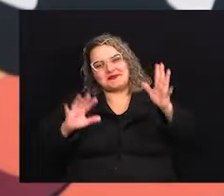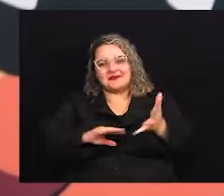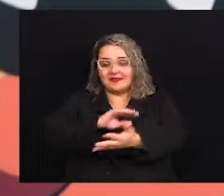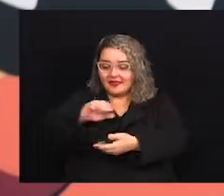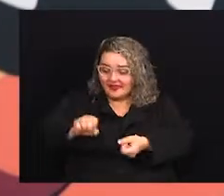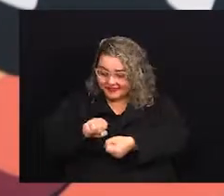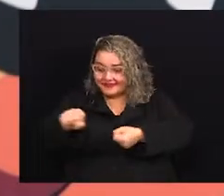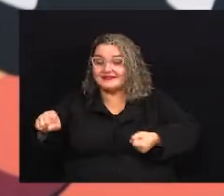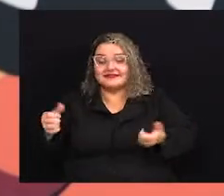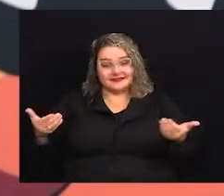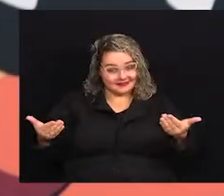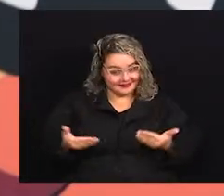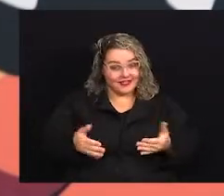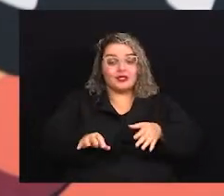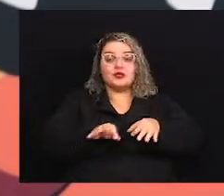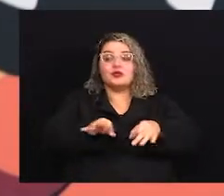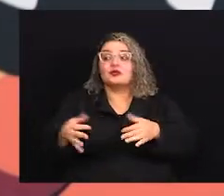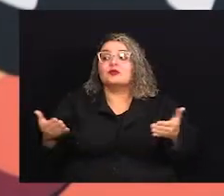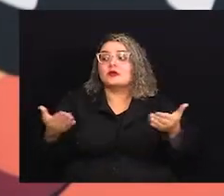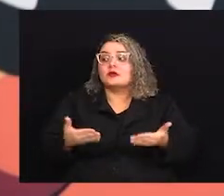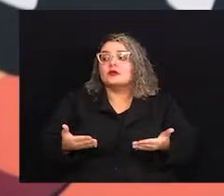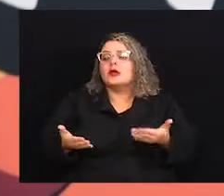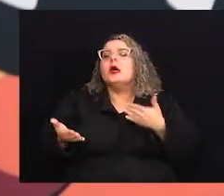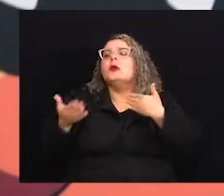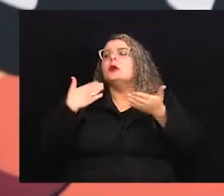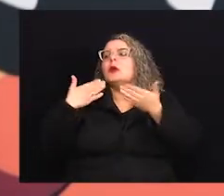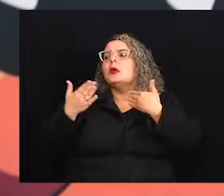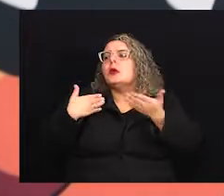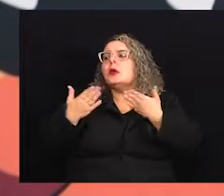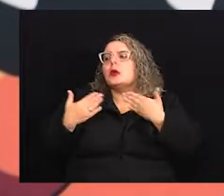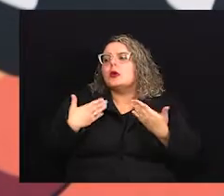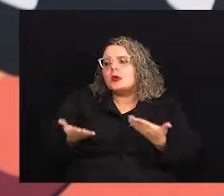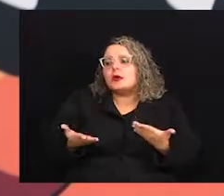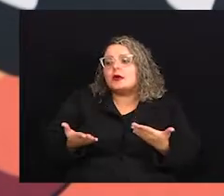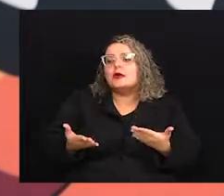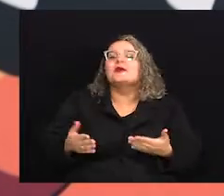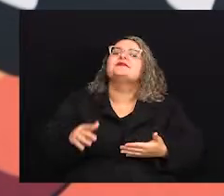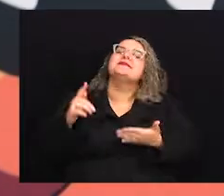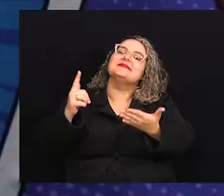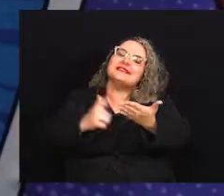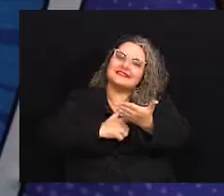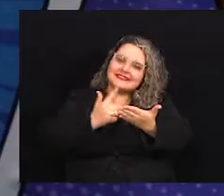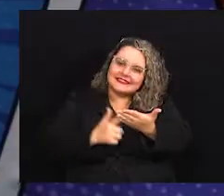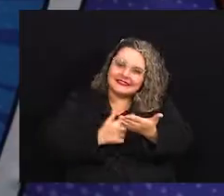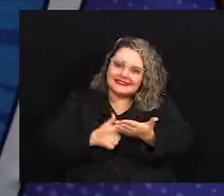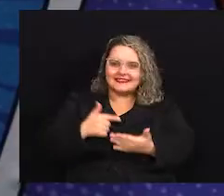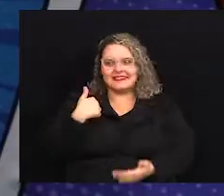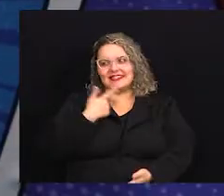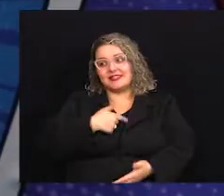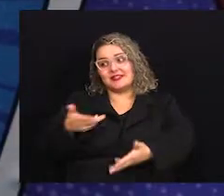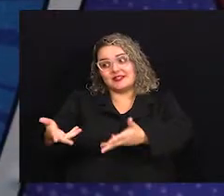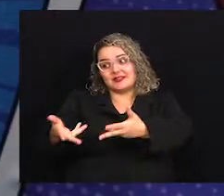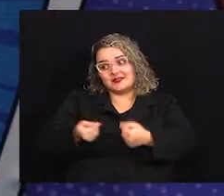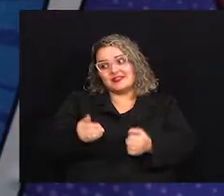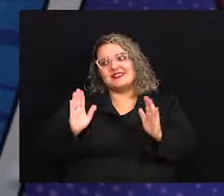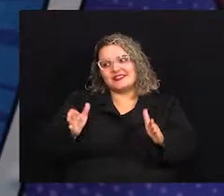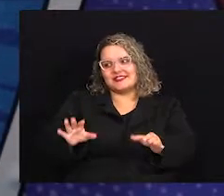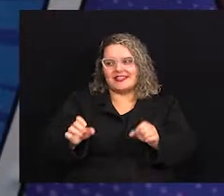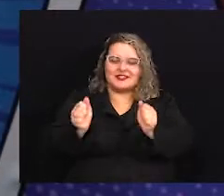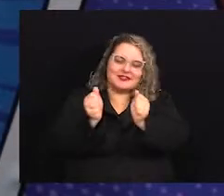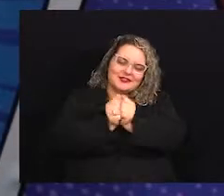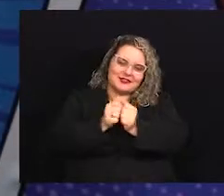Olá, Universo Épico no ar, e no programa de hoje vamos bater um papo sobre livro. E a nossa convidada já está